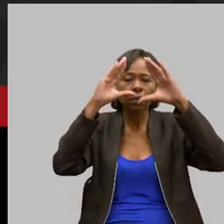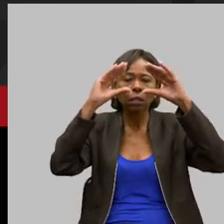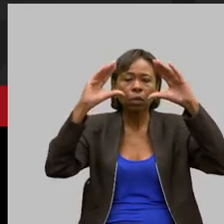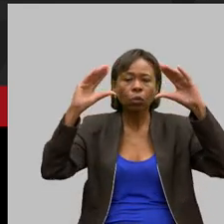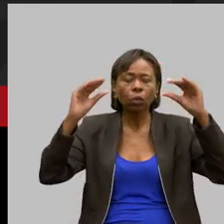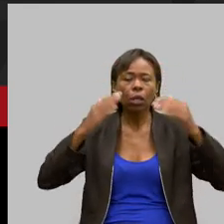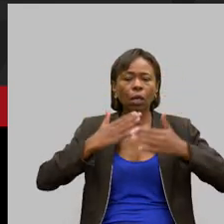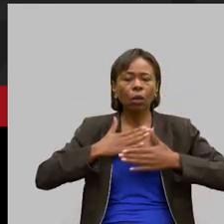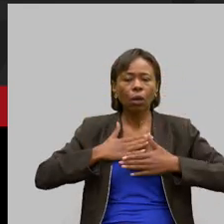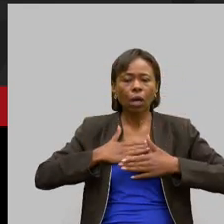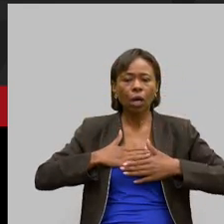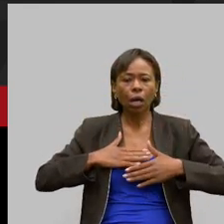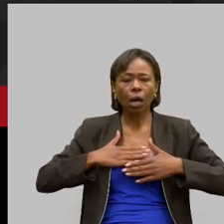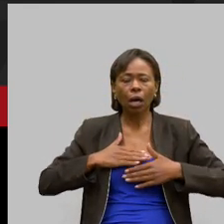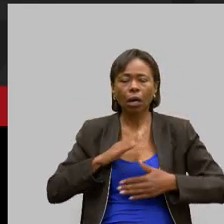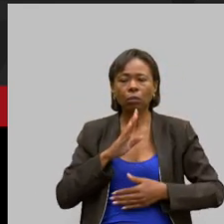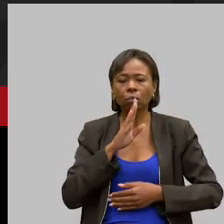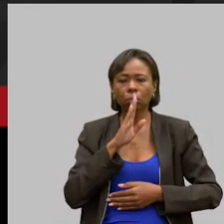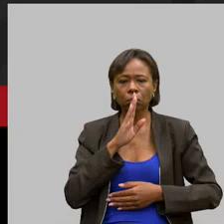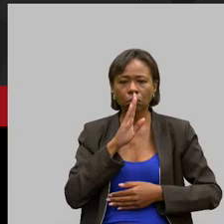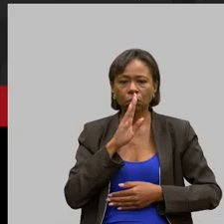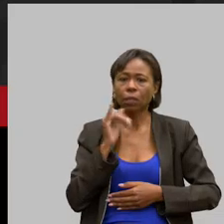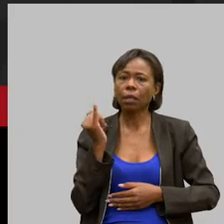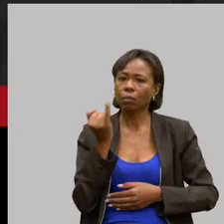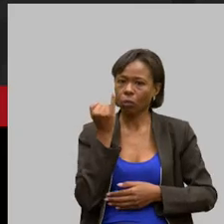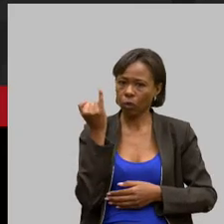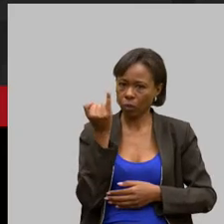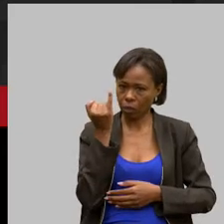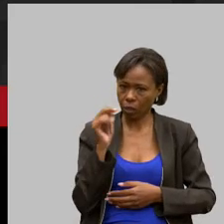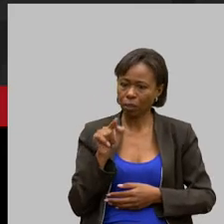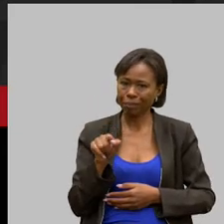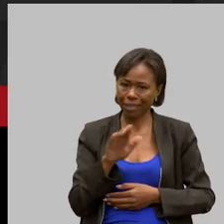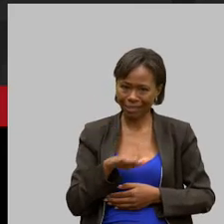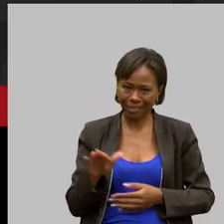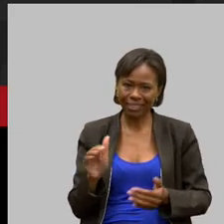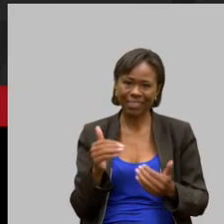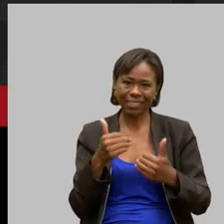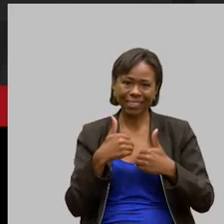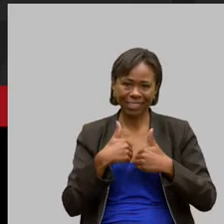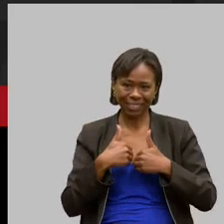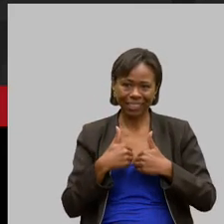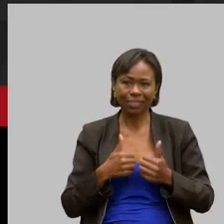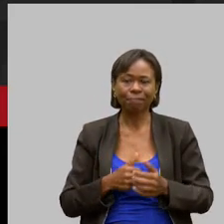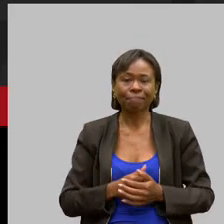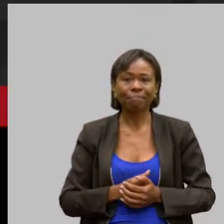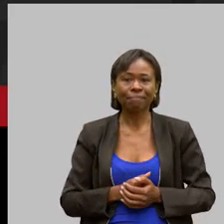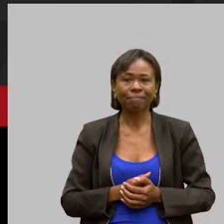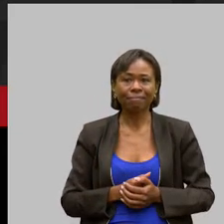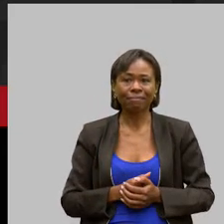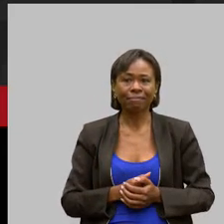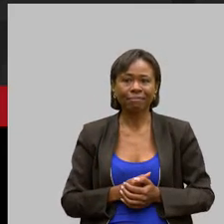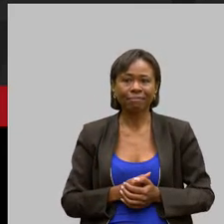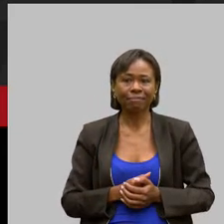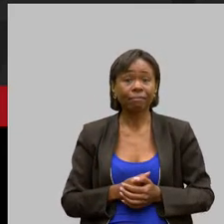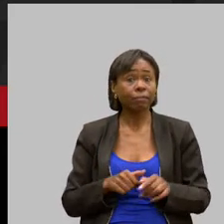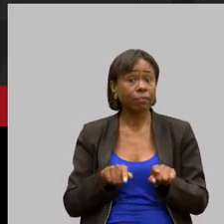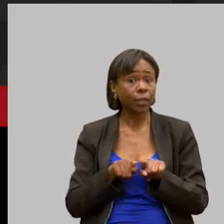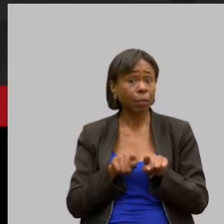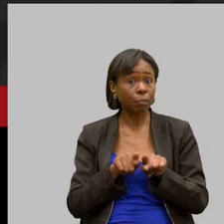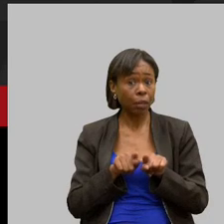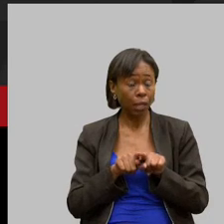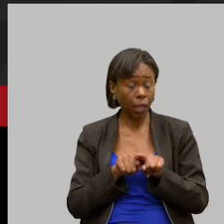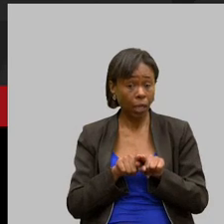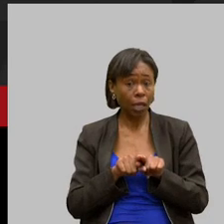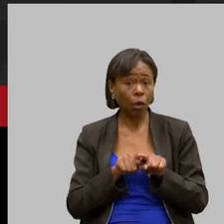extrema importância né para esse sucesso e a importância né Desse vínculo com a família